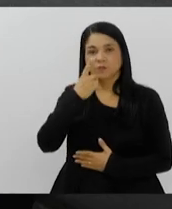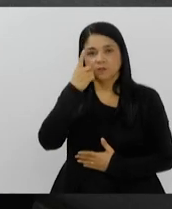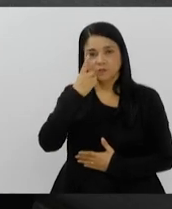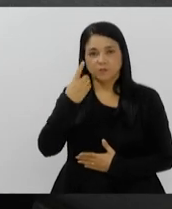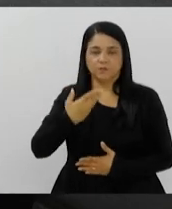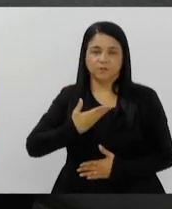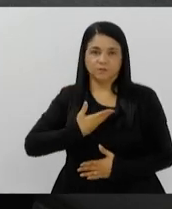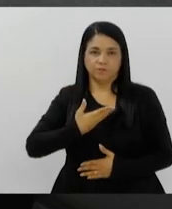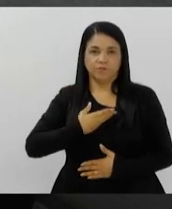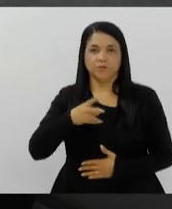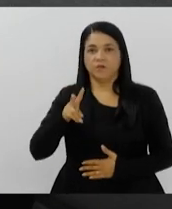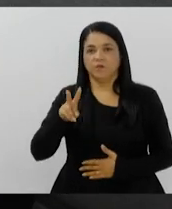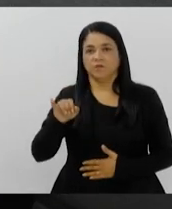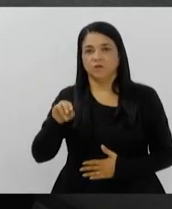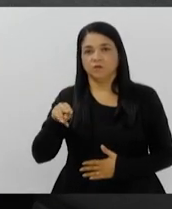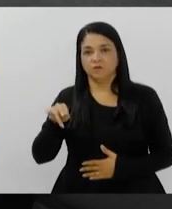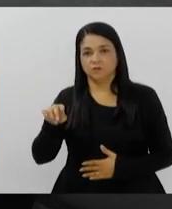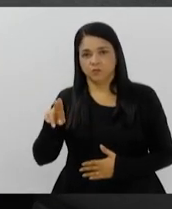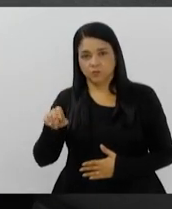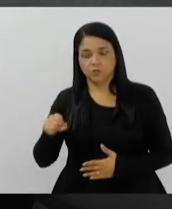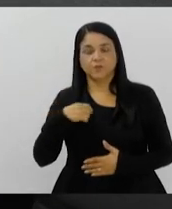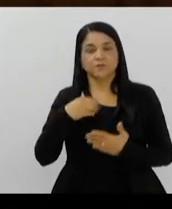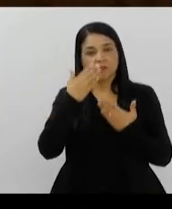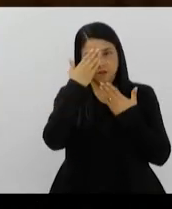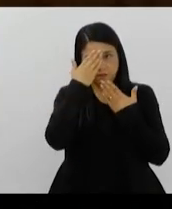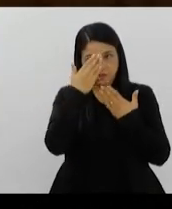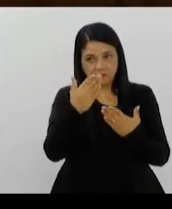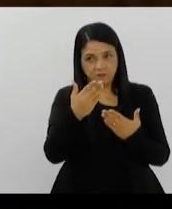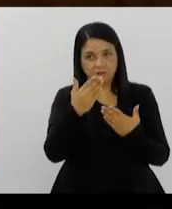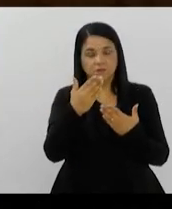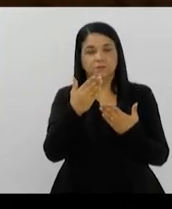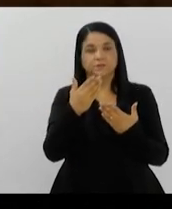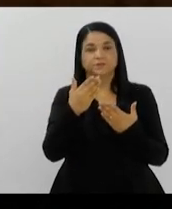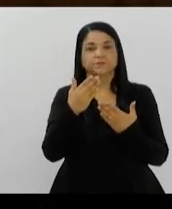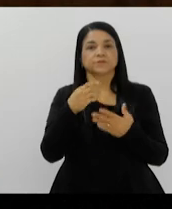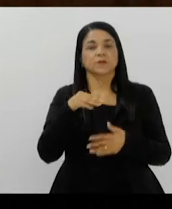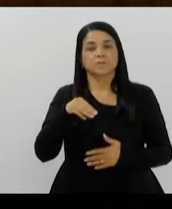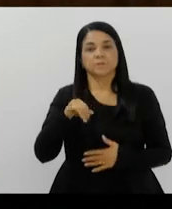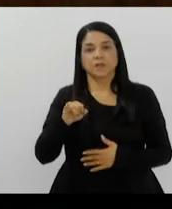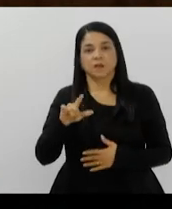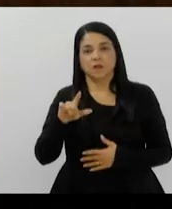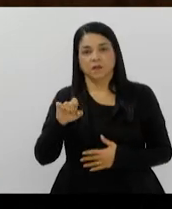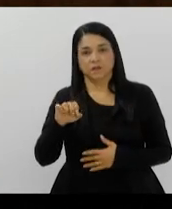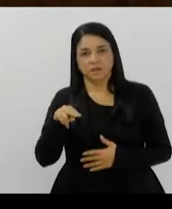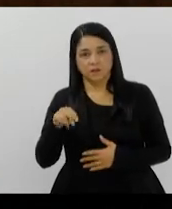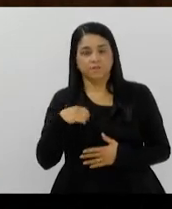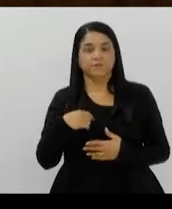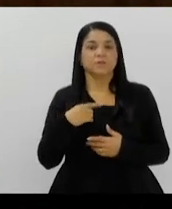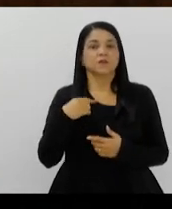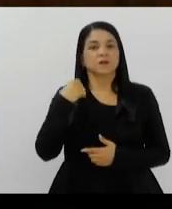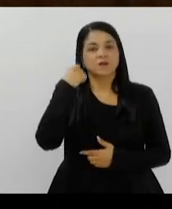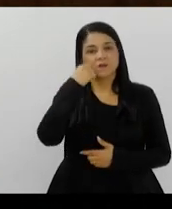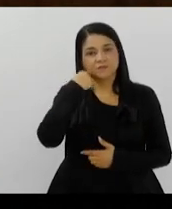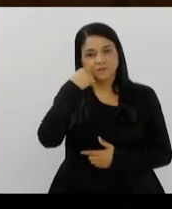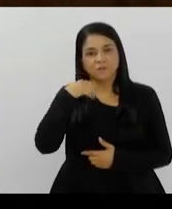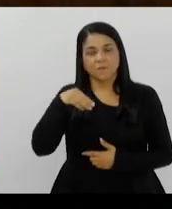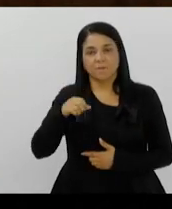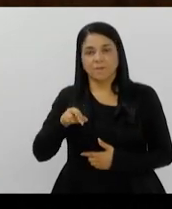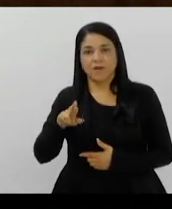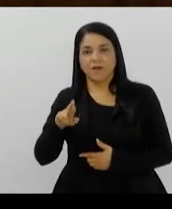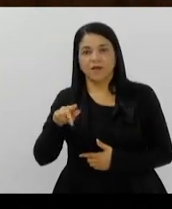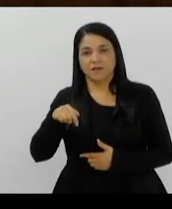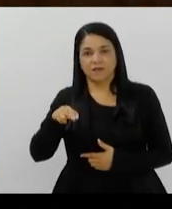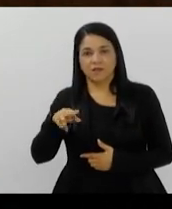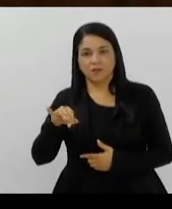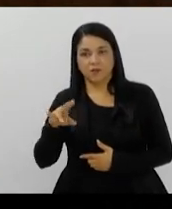constitucionalista Vinícius Cozzolino, agradecer também a Milena, ao senador Marquinho, ao presidente